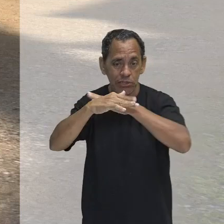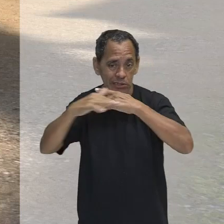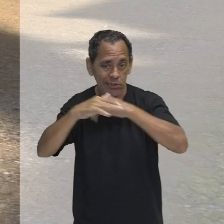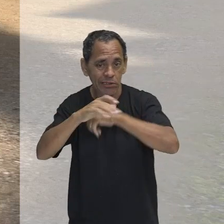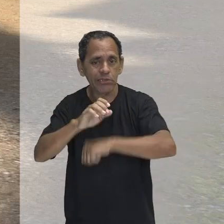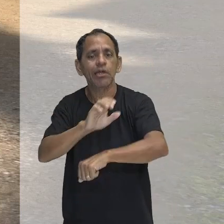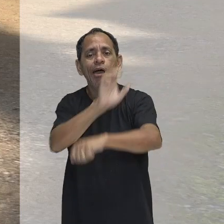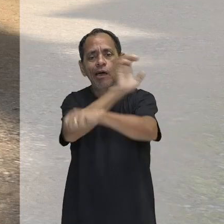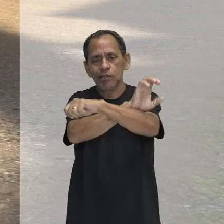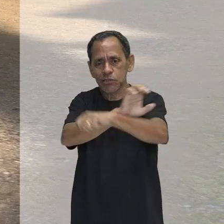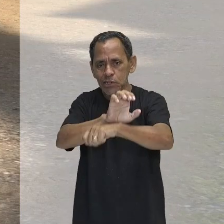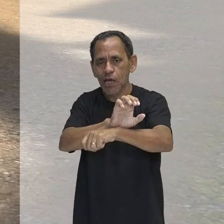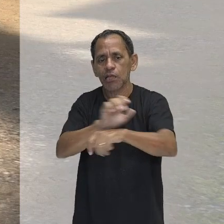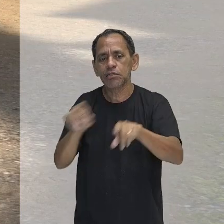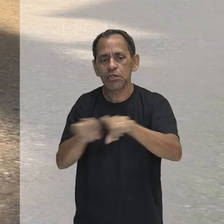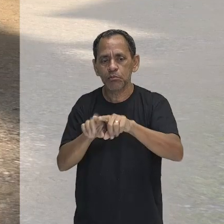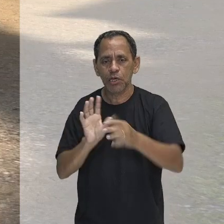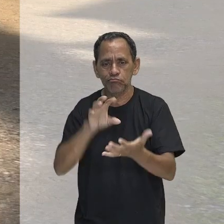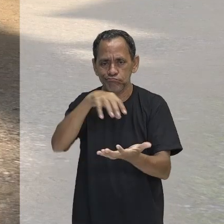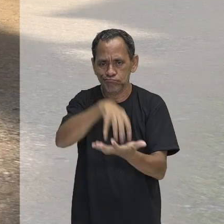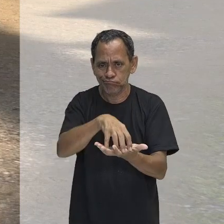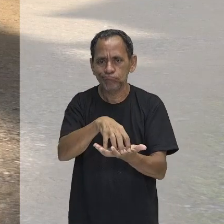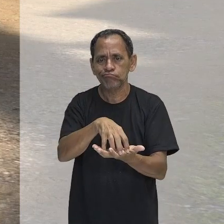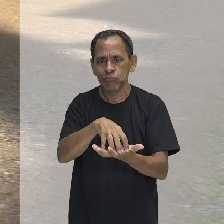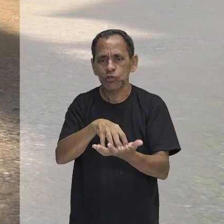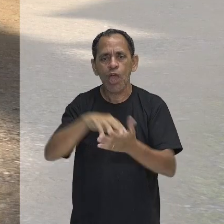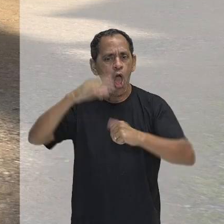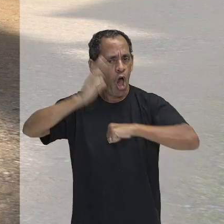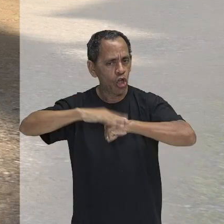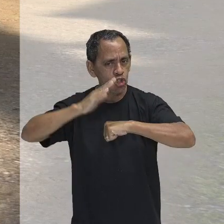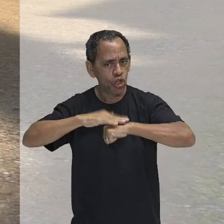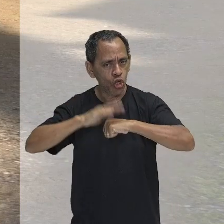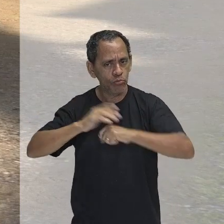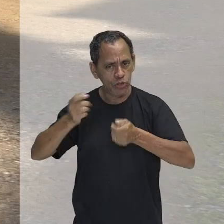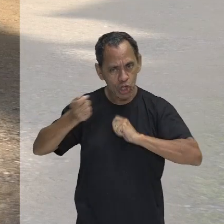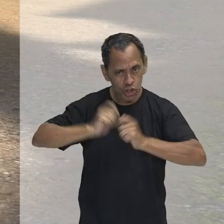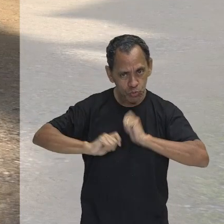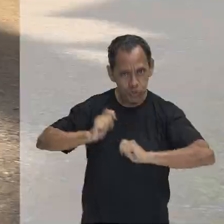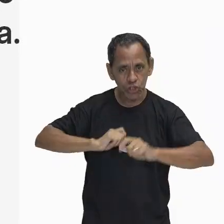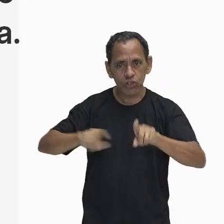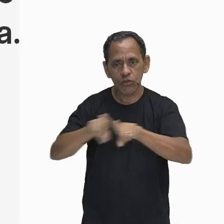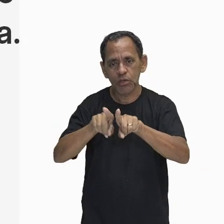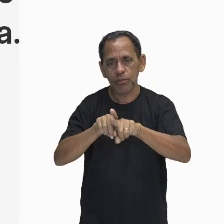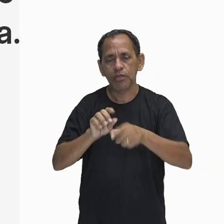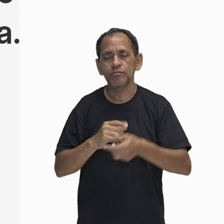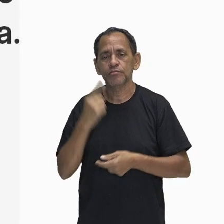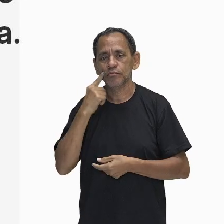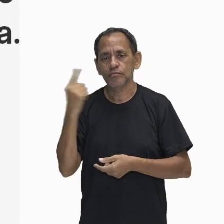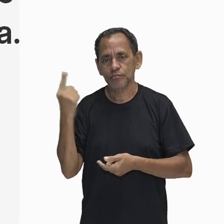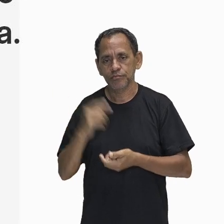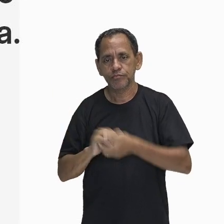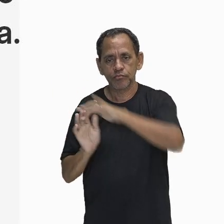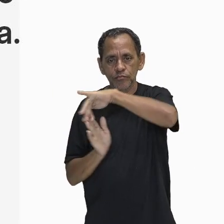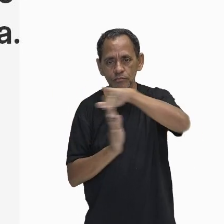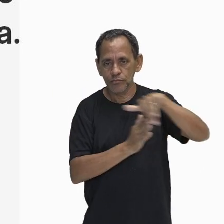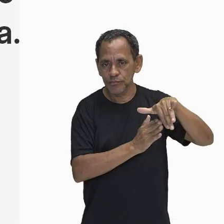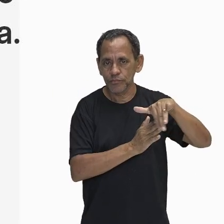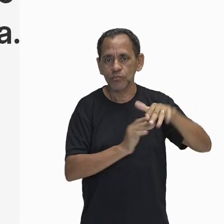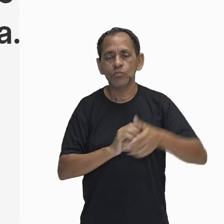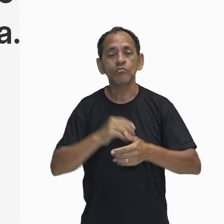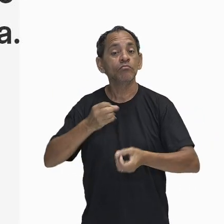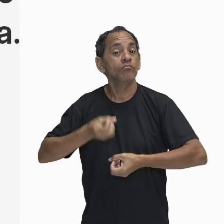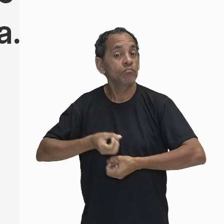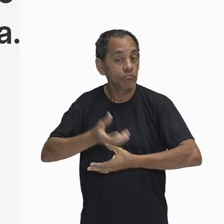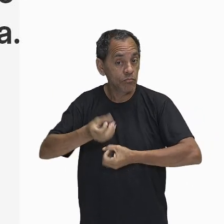cidade-estado. Cidade-estado, cidade com autonomia administrativa. Vamos ao texto. Vamos lá, gente. A produção